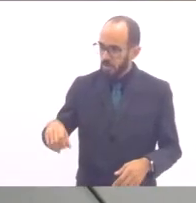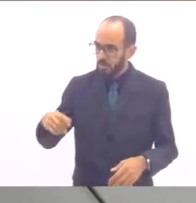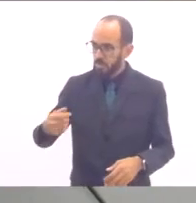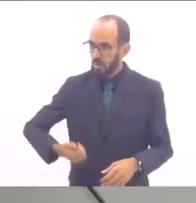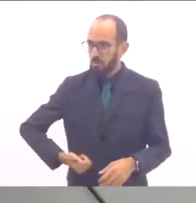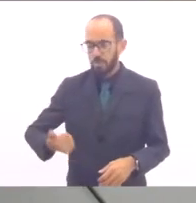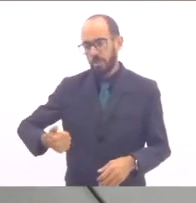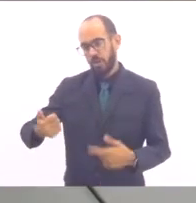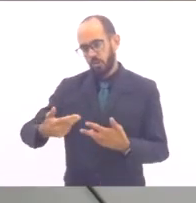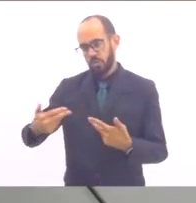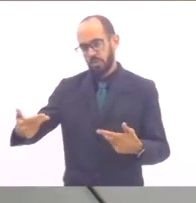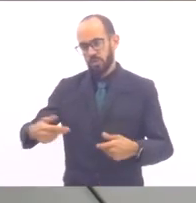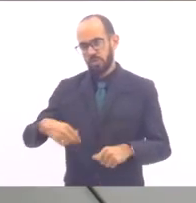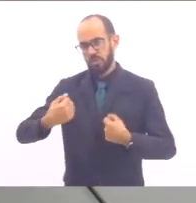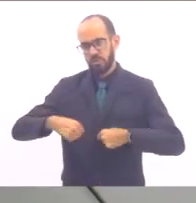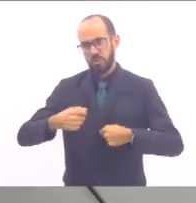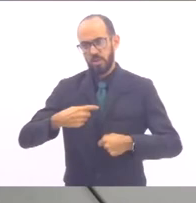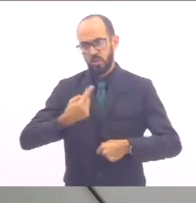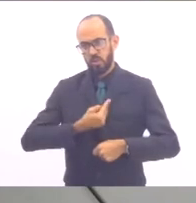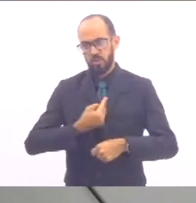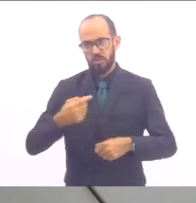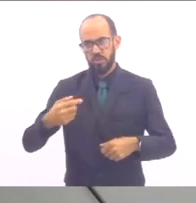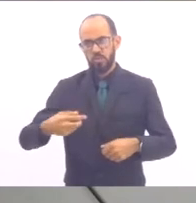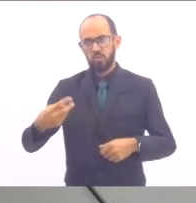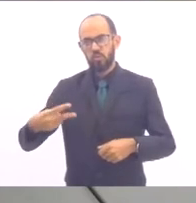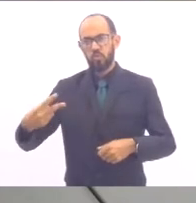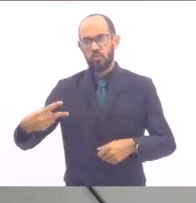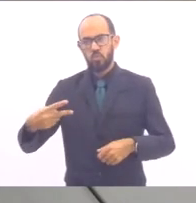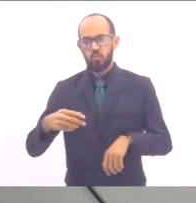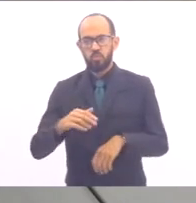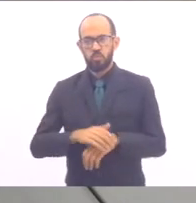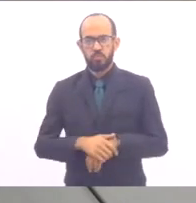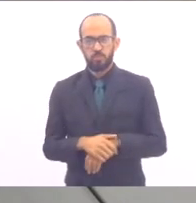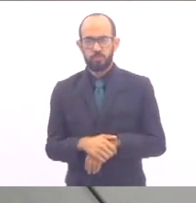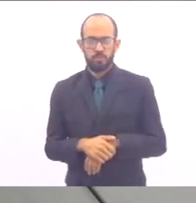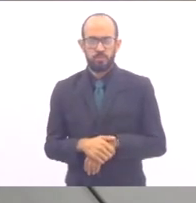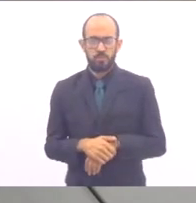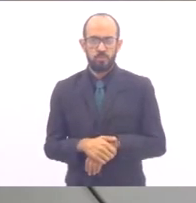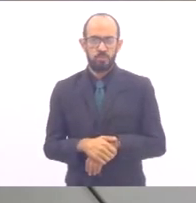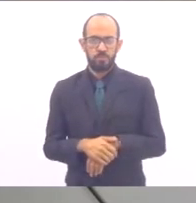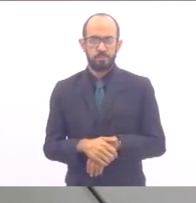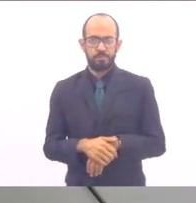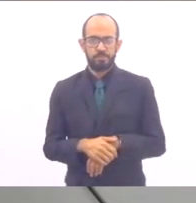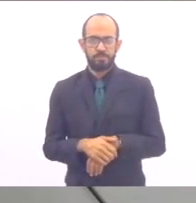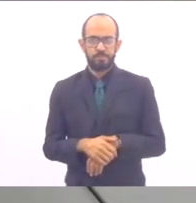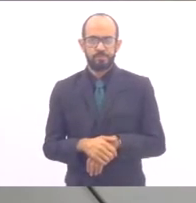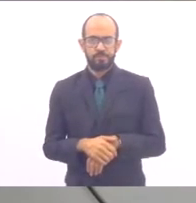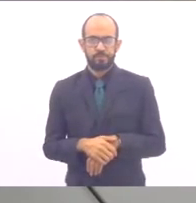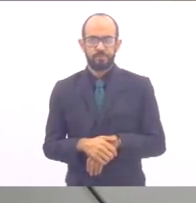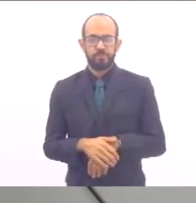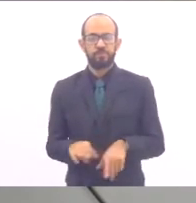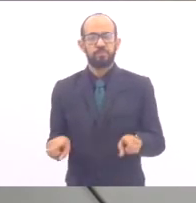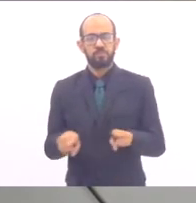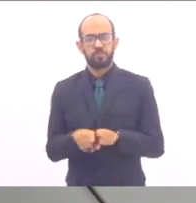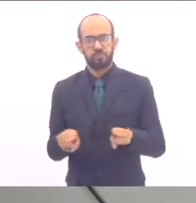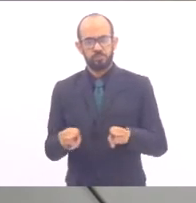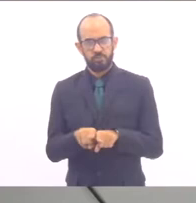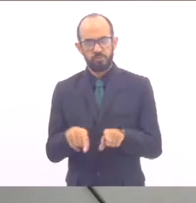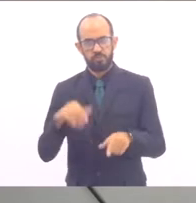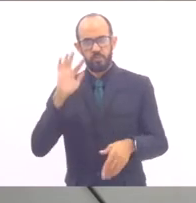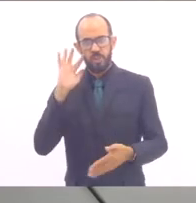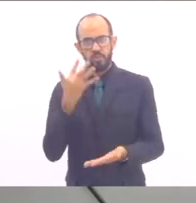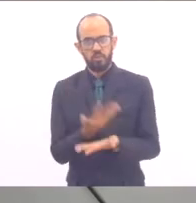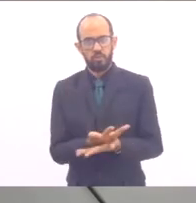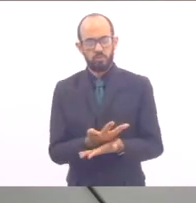levantar, necessidades nossas. A outra é o conflito da resolução, né?